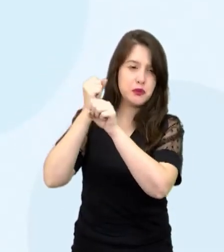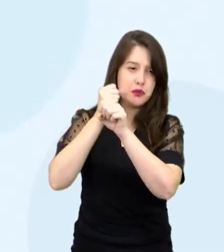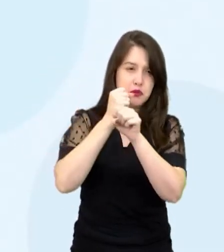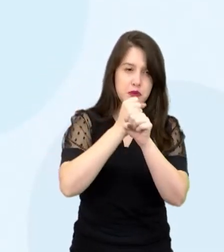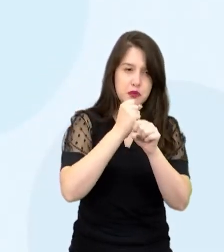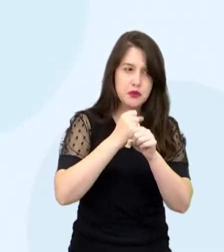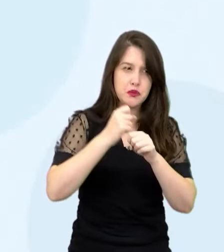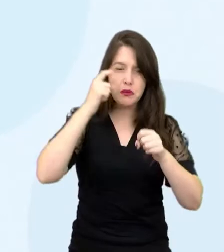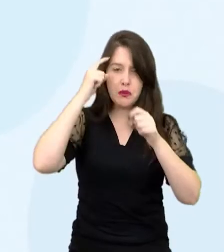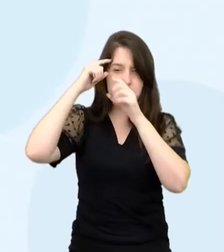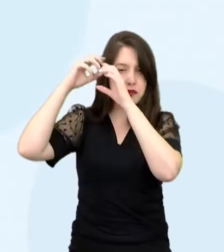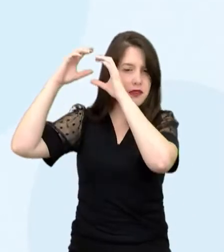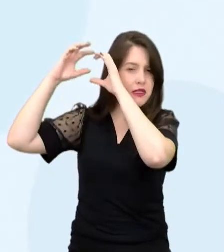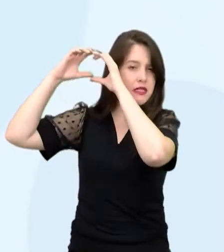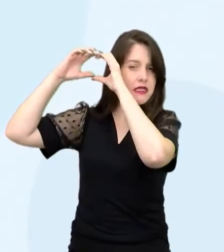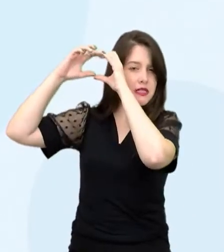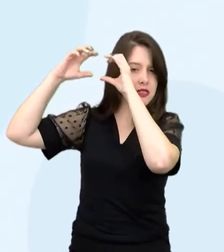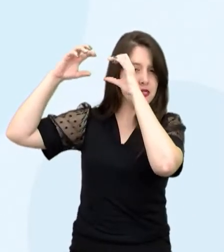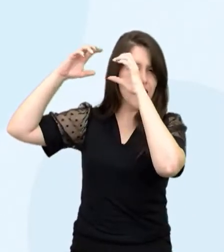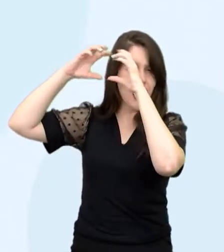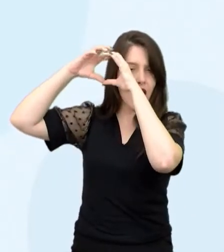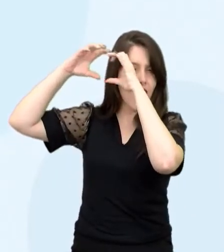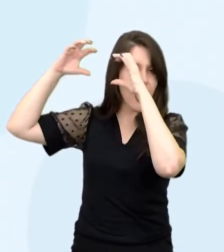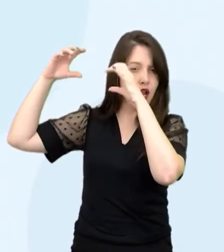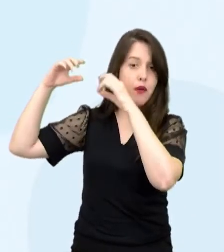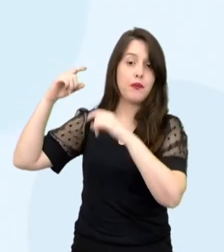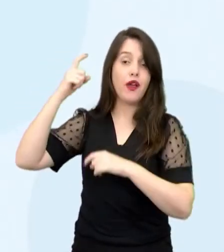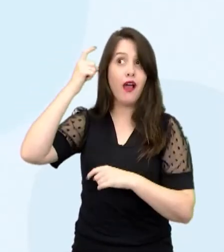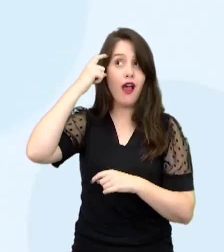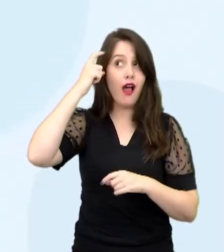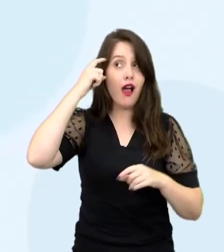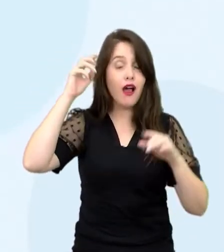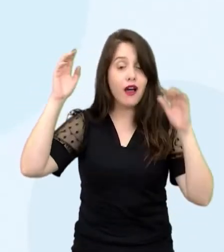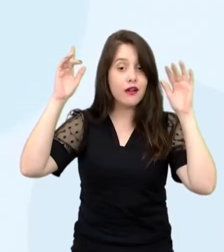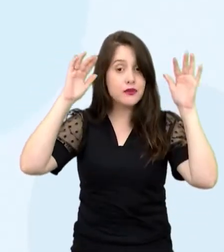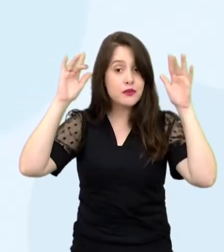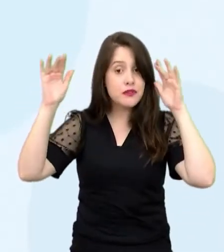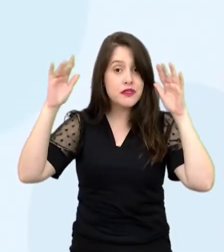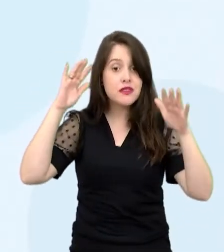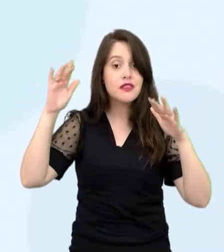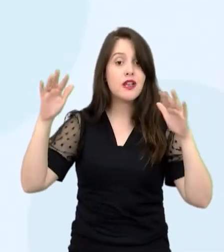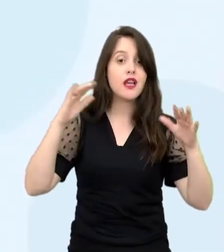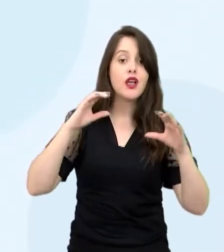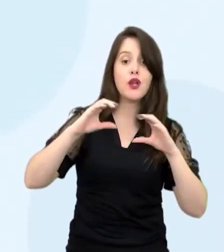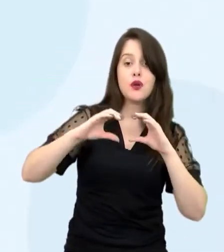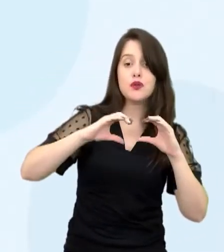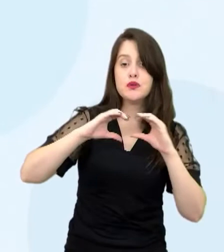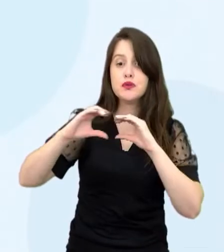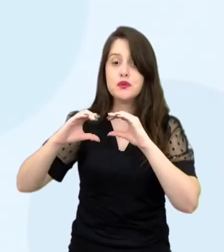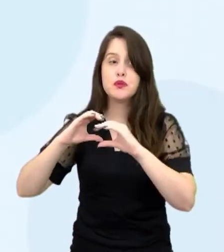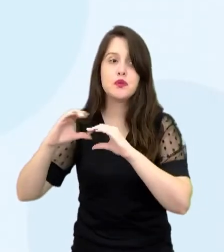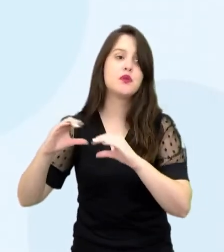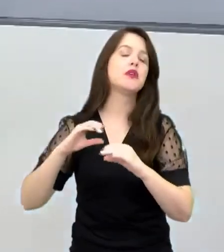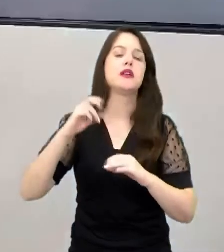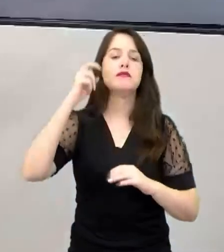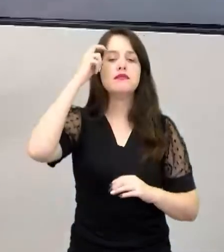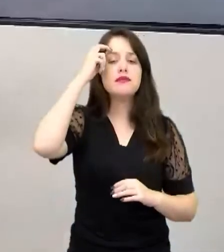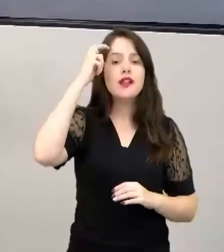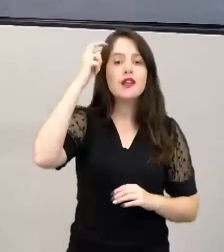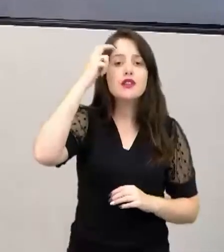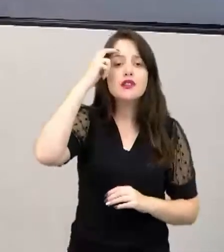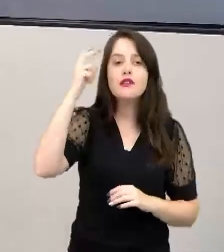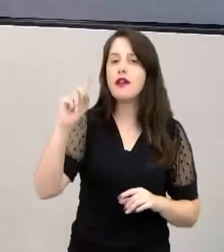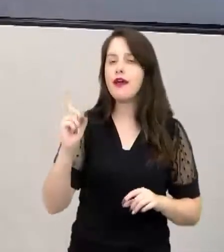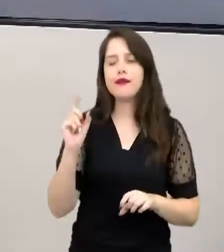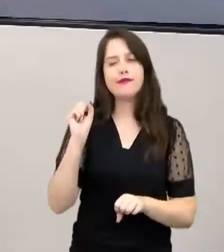cérebro, também maior capacidade aí de raciocínio, comunicação, inteligência, e aí não